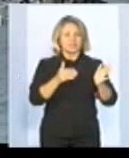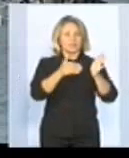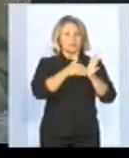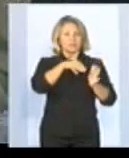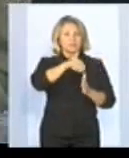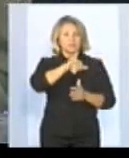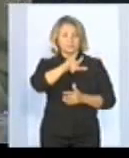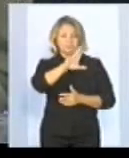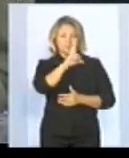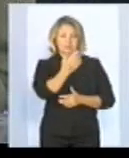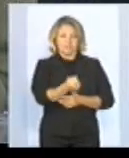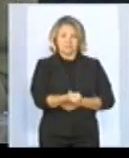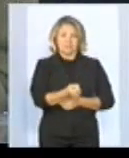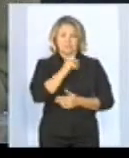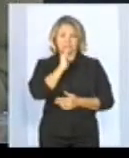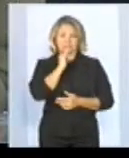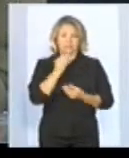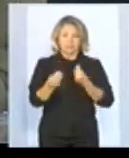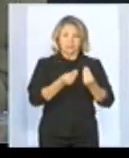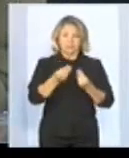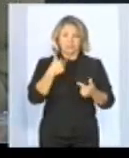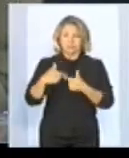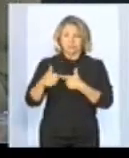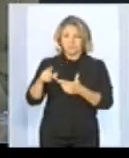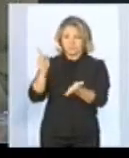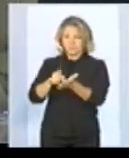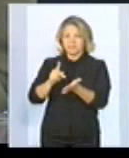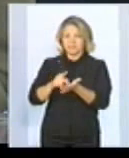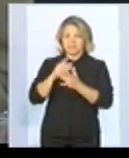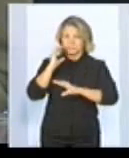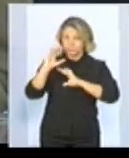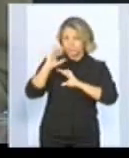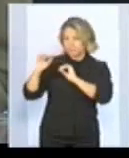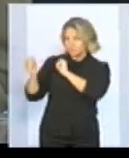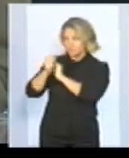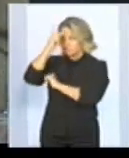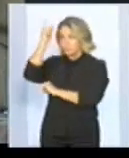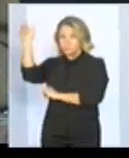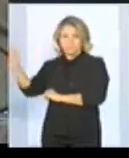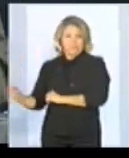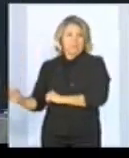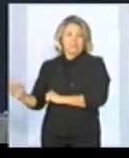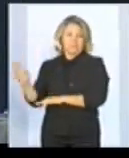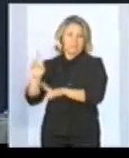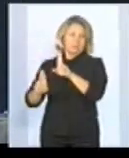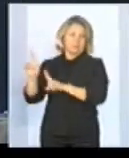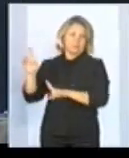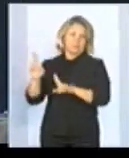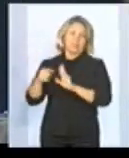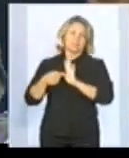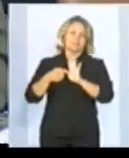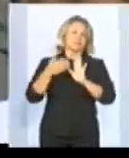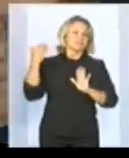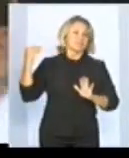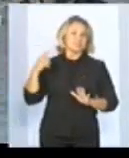com a parte do serviço que de fato se comunica com o consumidor. Só que, como o colega Lipeia demonstrou,